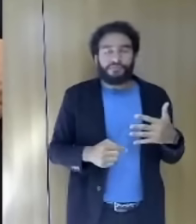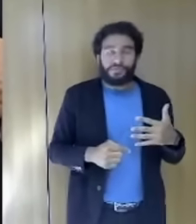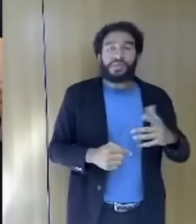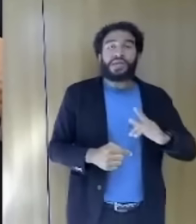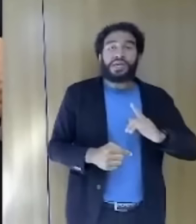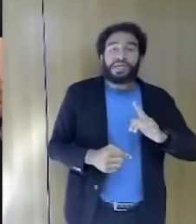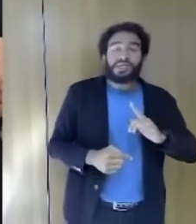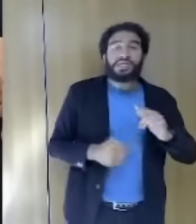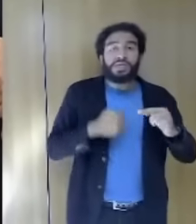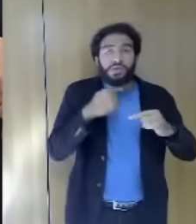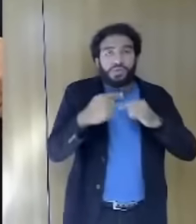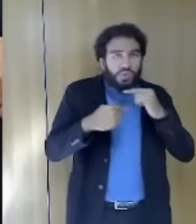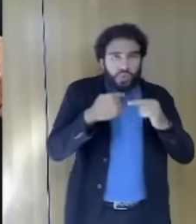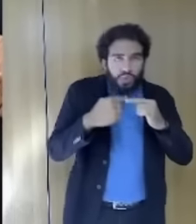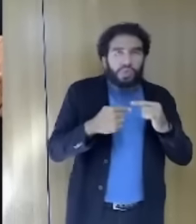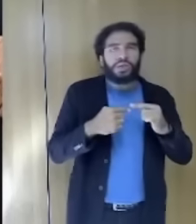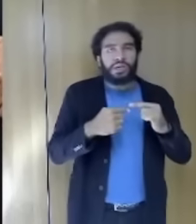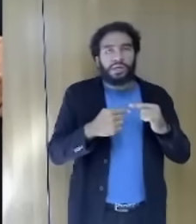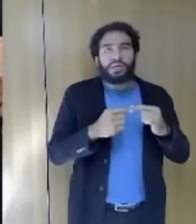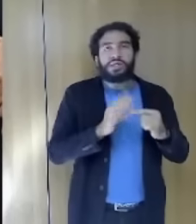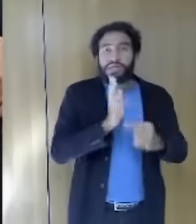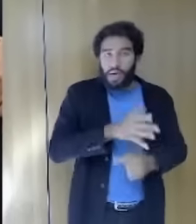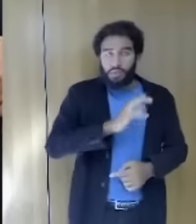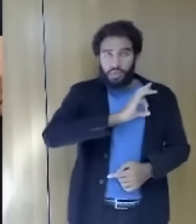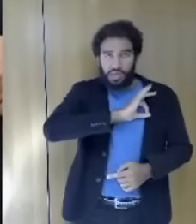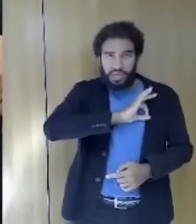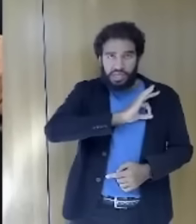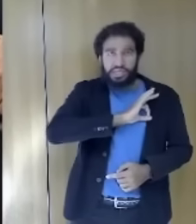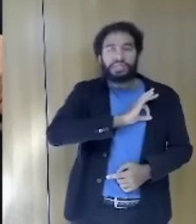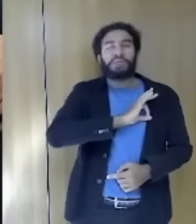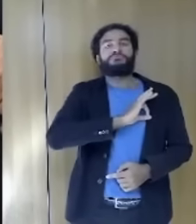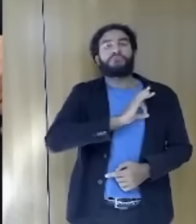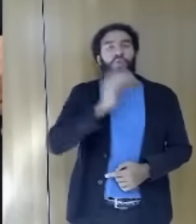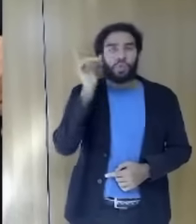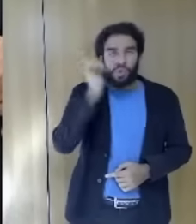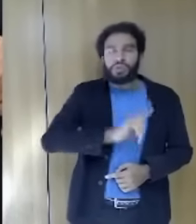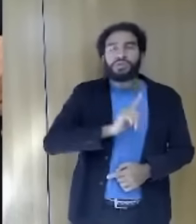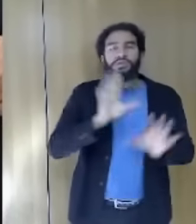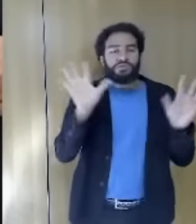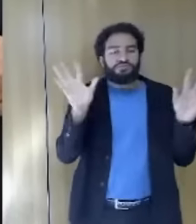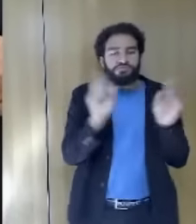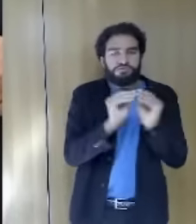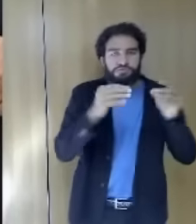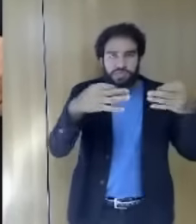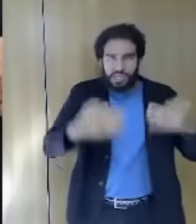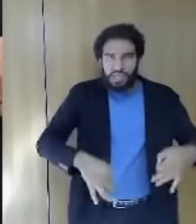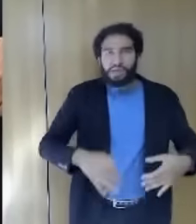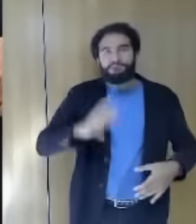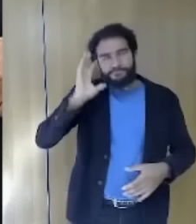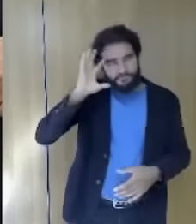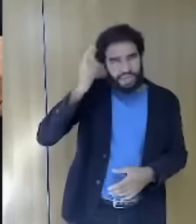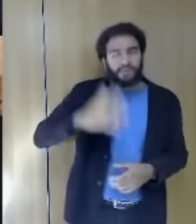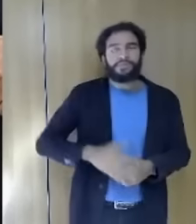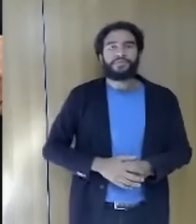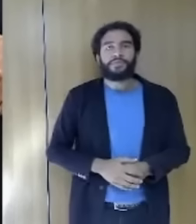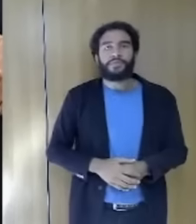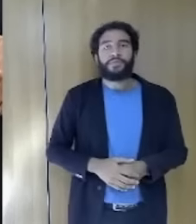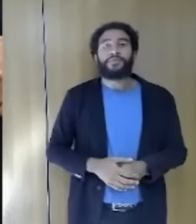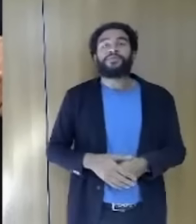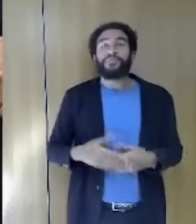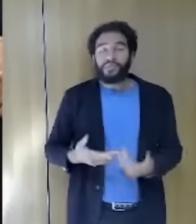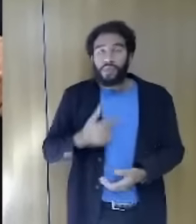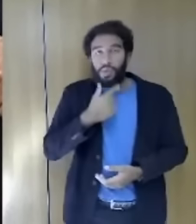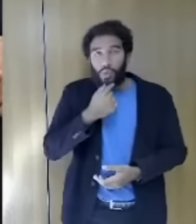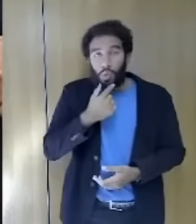de posse da polícia. Então, o senhor Elcio narra a dinâmica do crime, ele